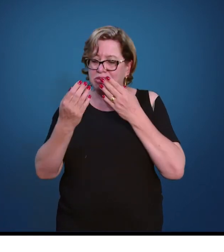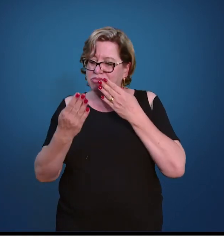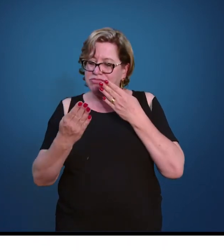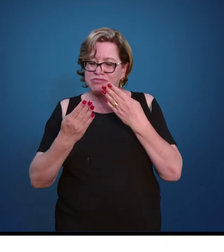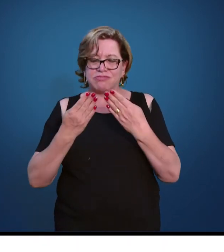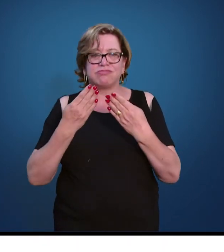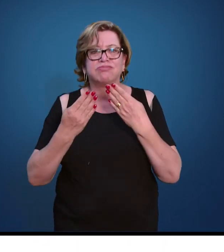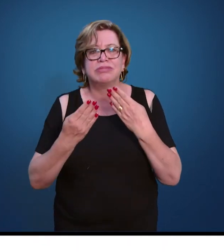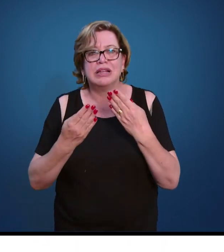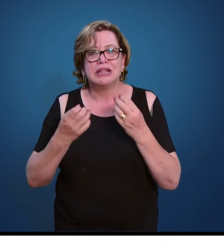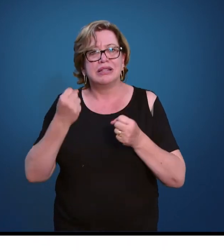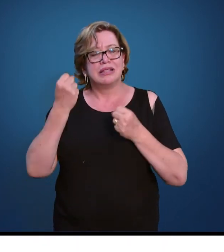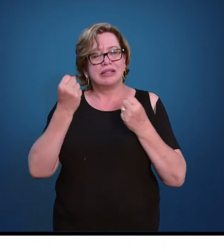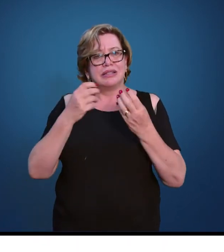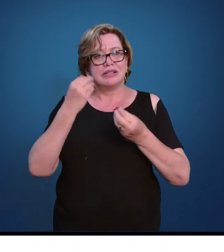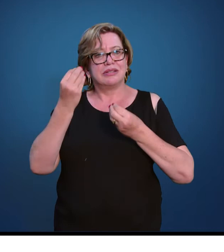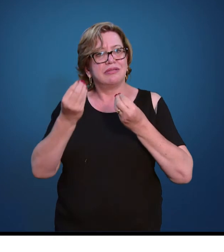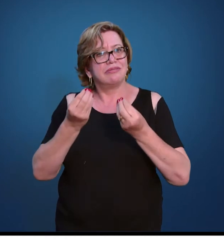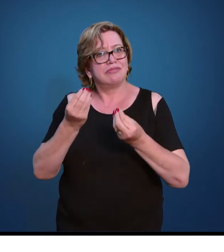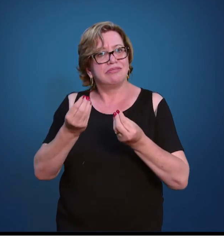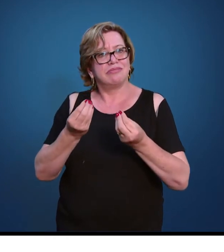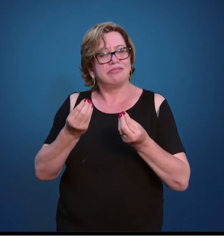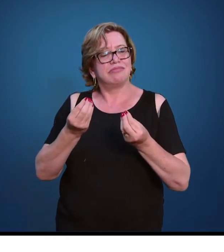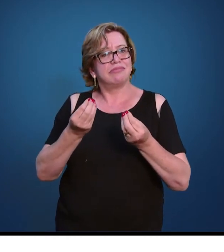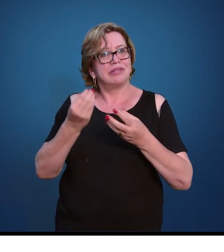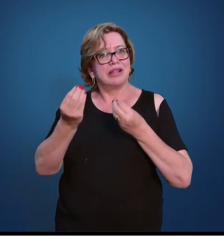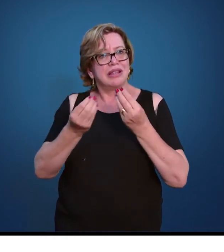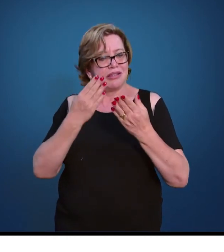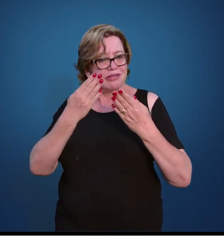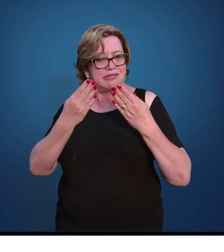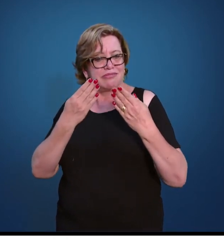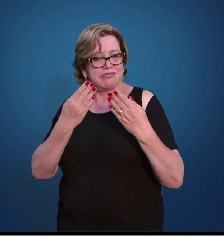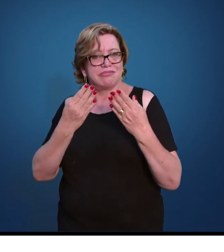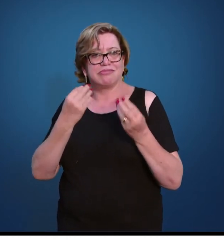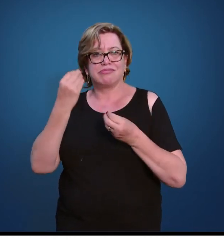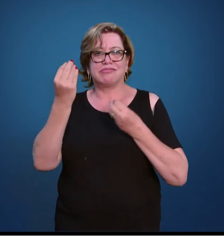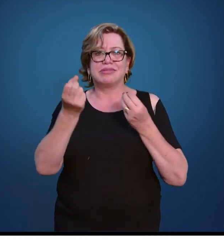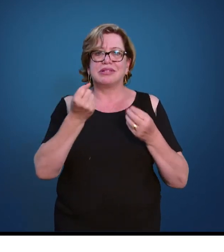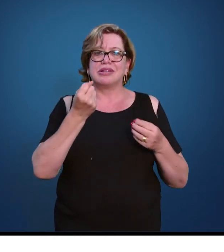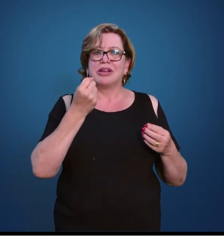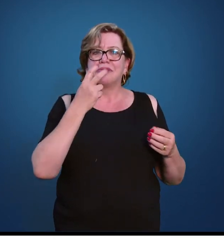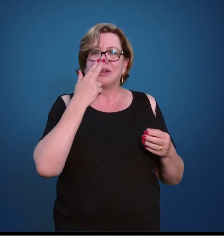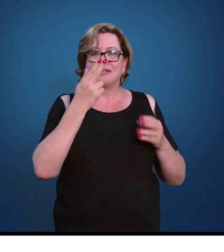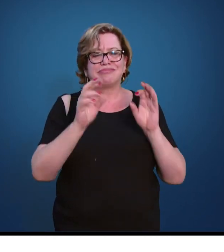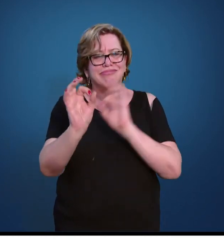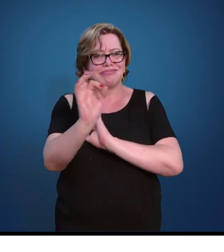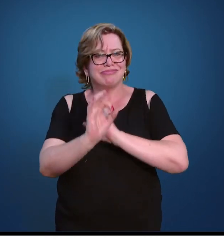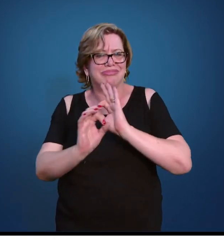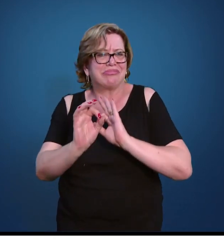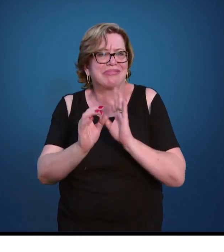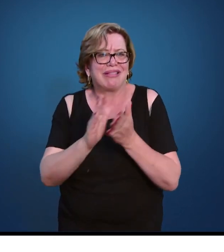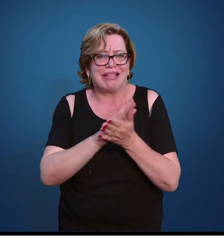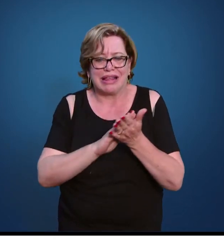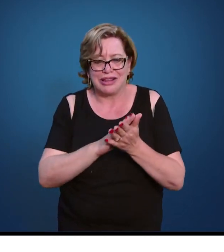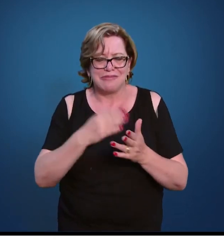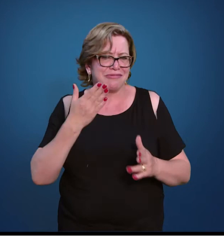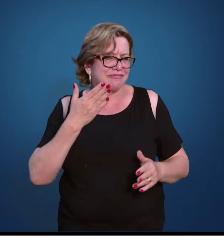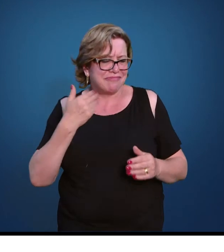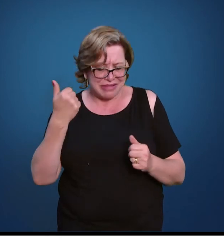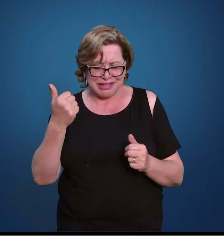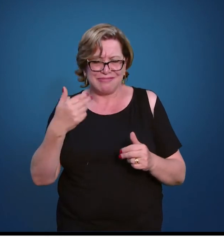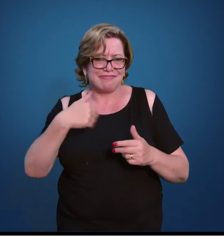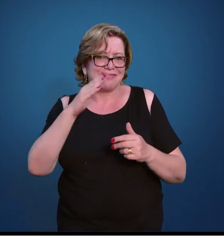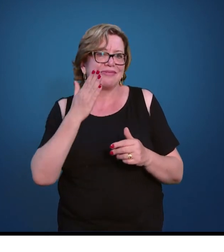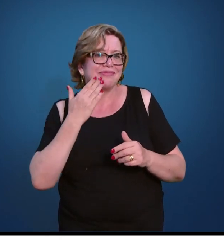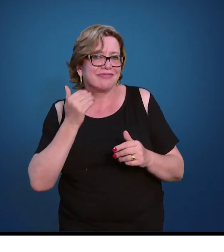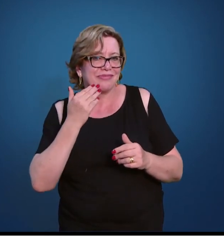que se fosse dentro de um ambiente que não tivesse nenhuma regulação. Então, o fato da